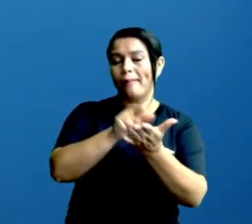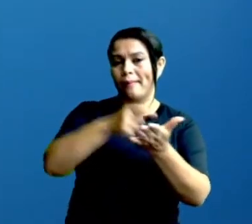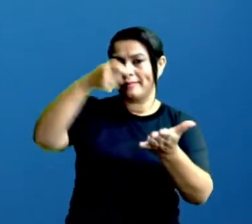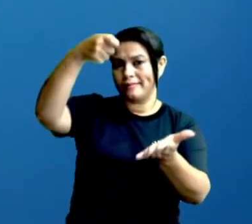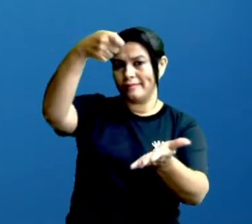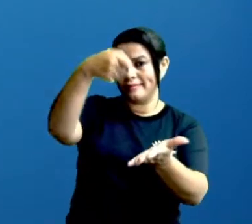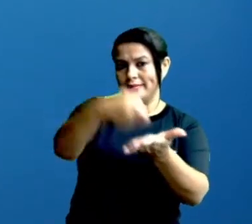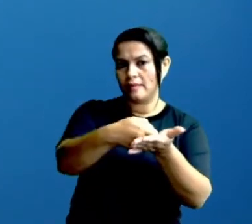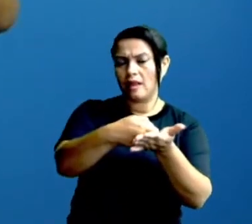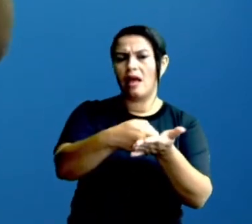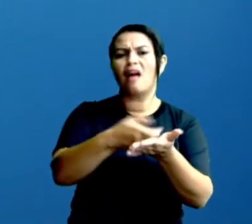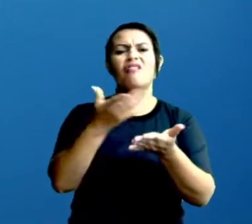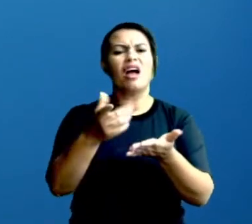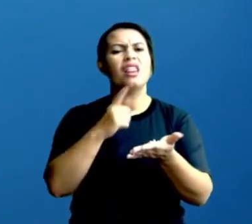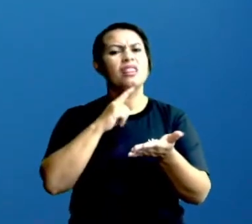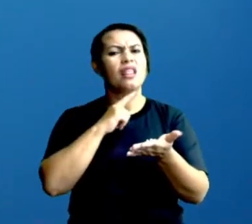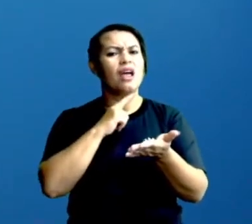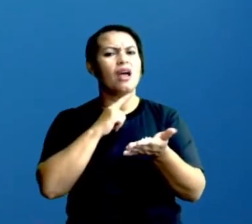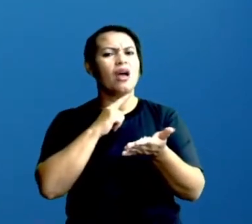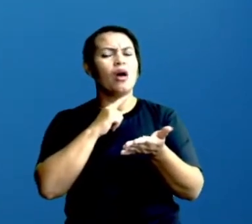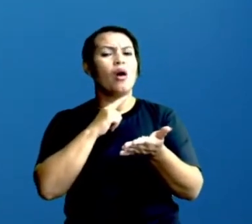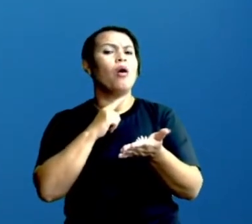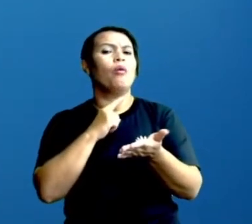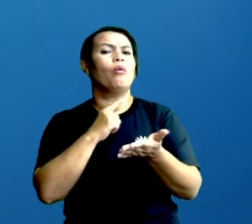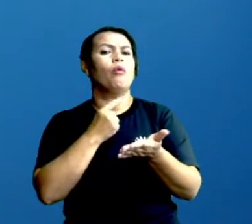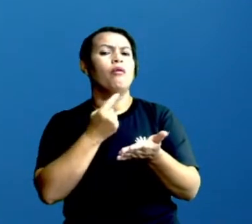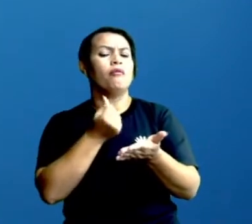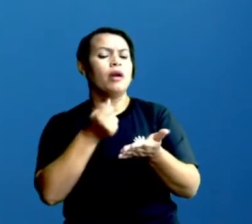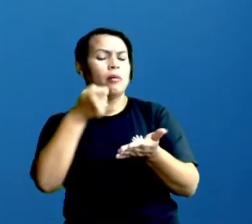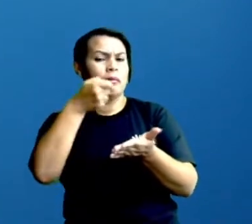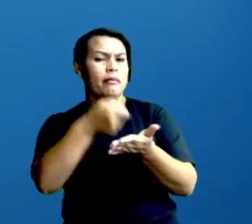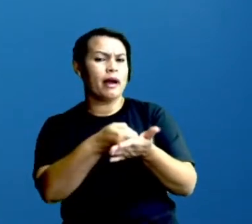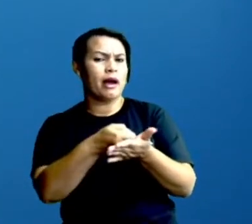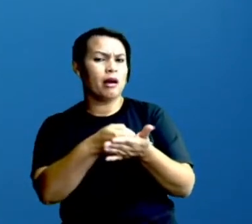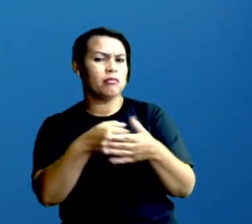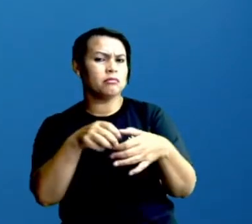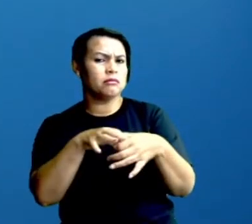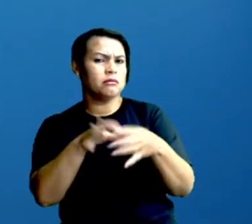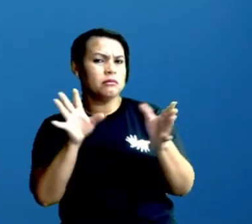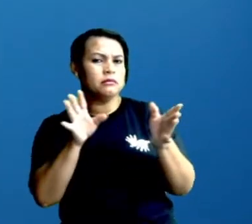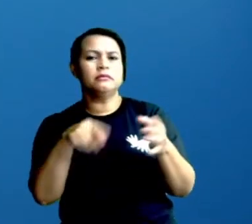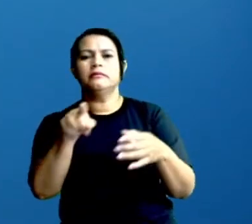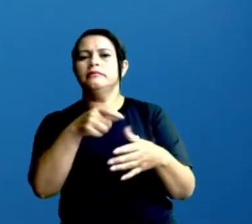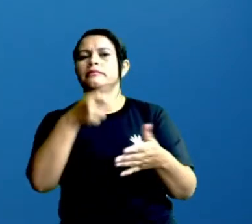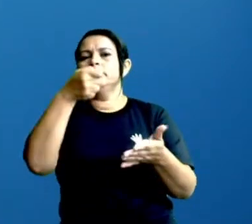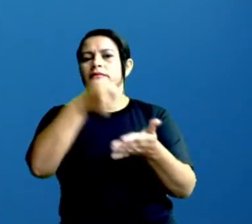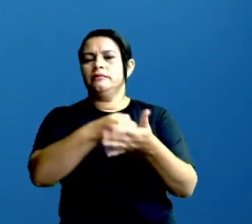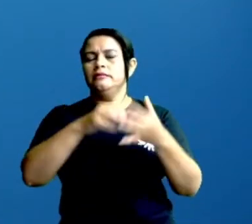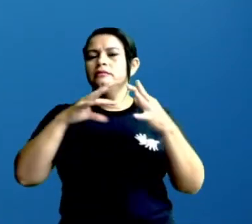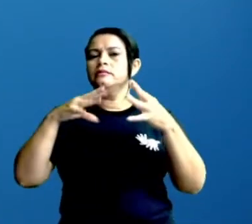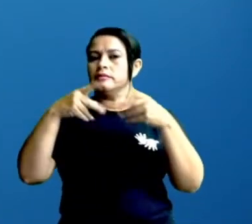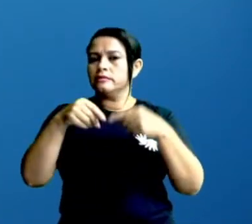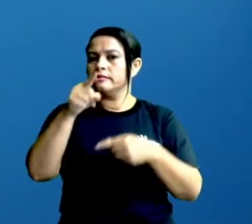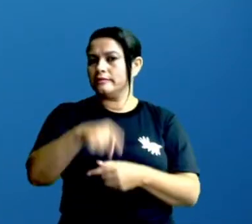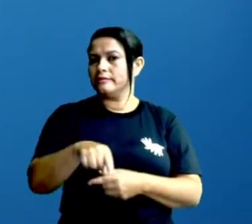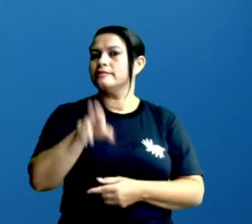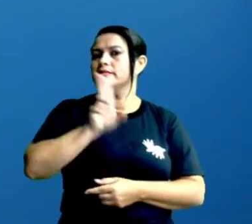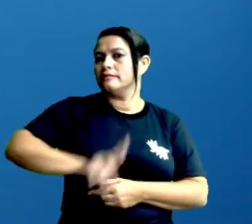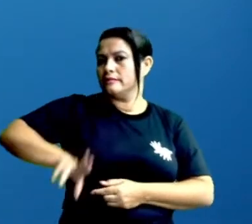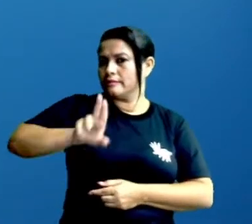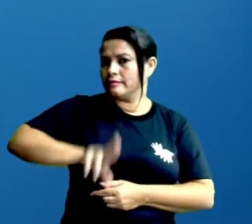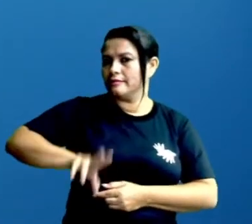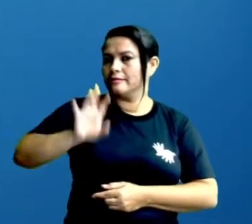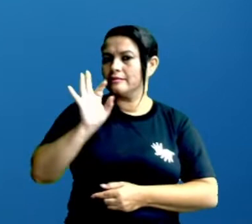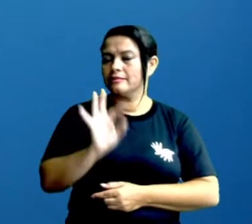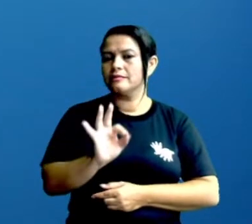pagar, vai ser um valor aleatório? Não. Você vai pagar o que você consumiu,